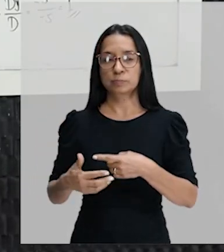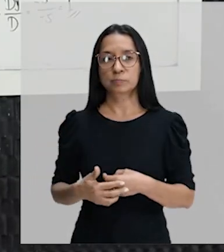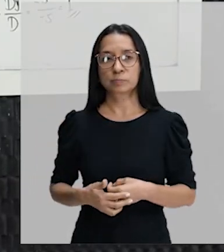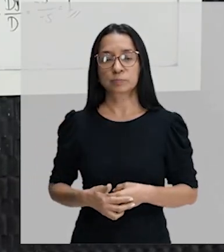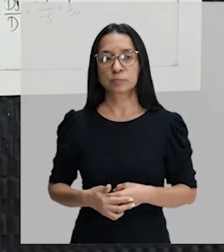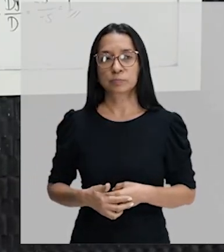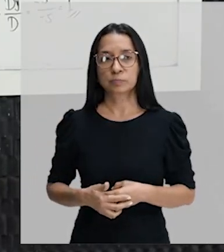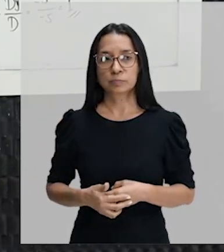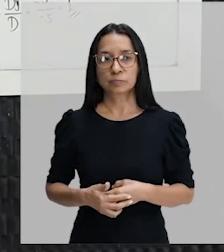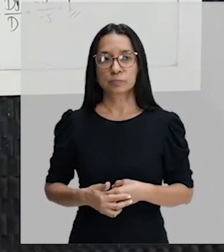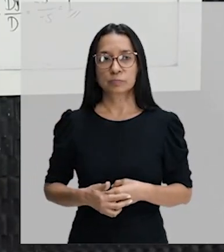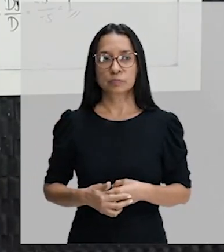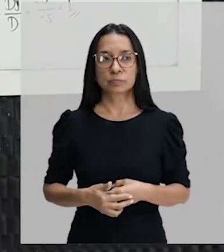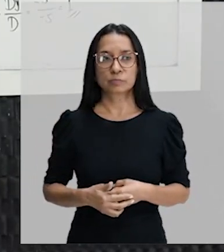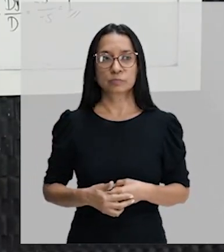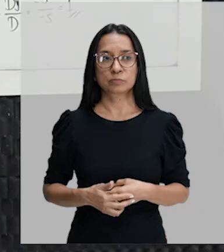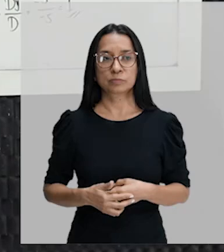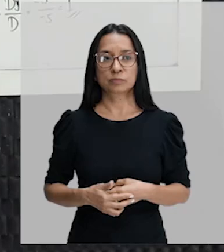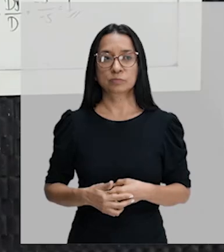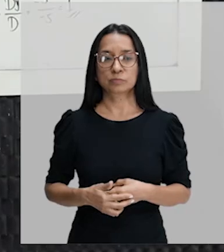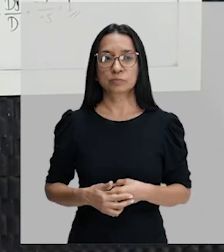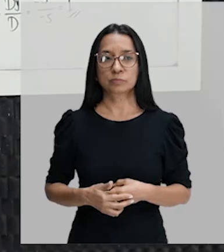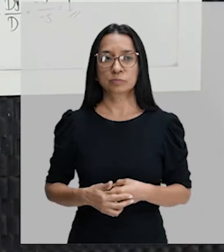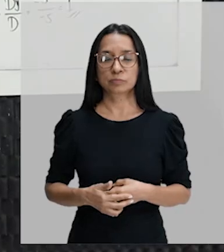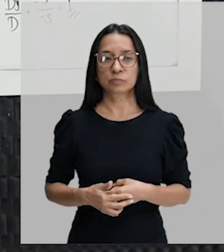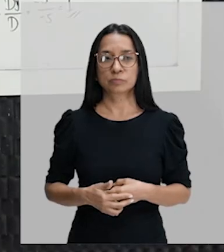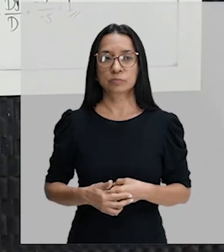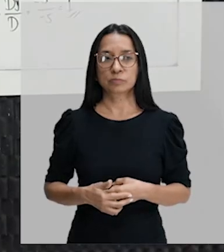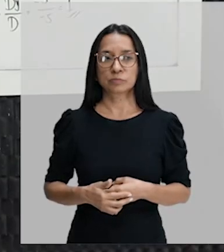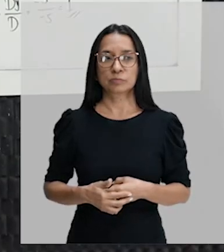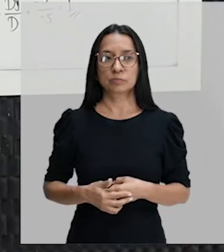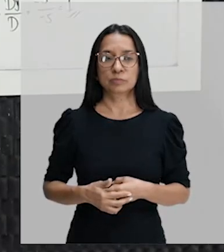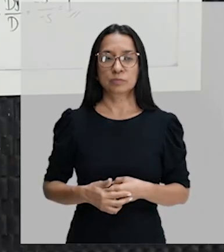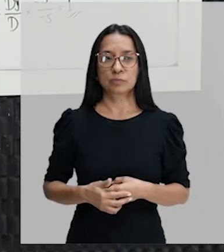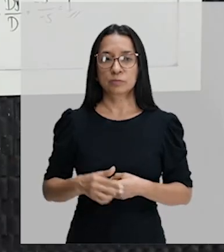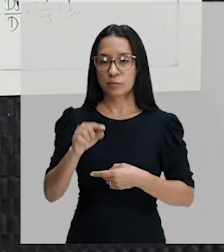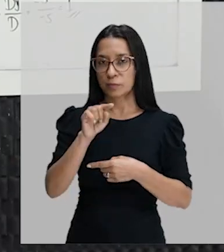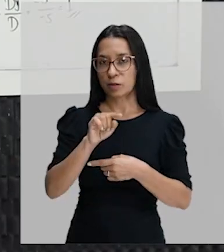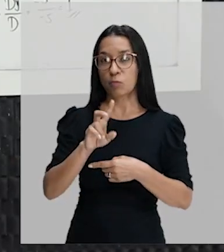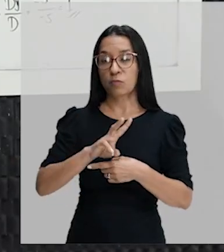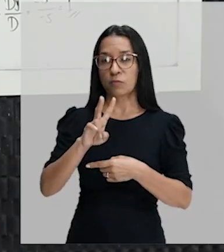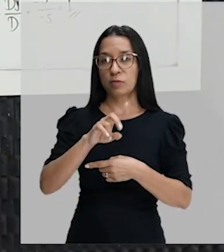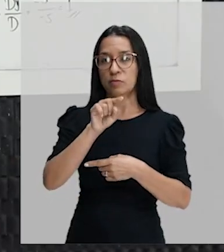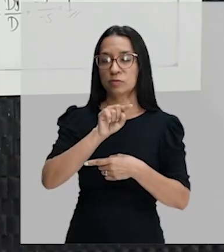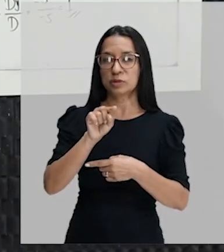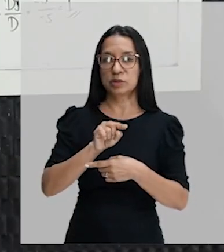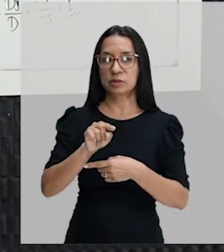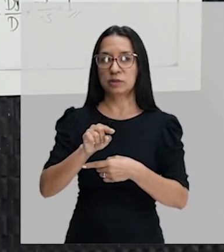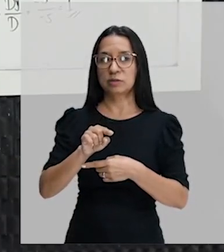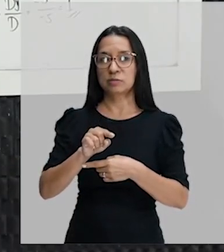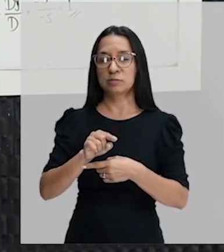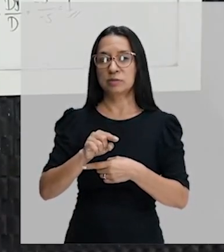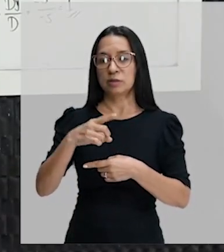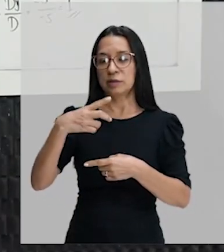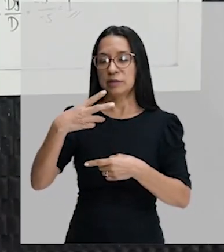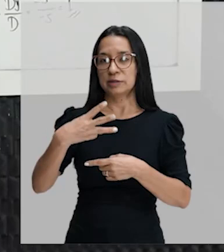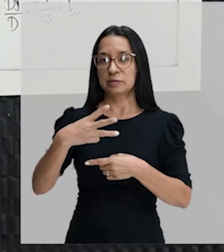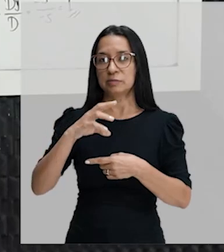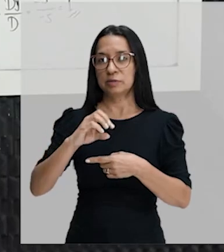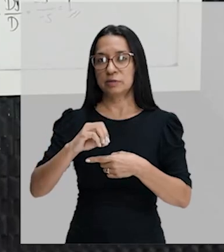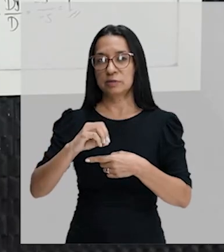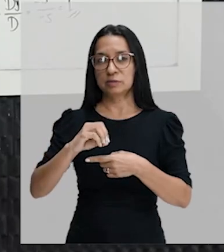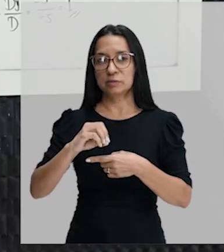2. Tá? E, por último, você vai encontrar o valor de z, que é, no caso, dz, que vale 30,